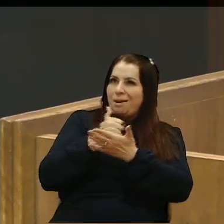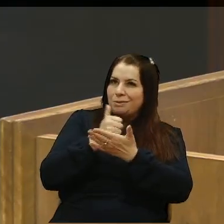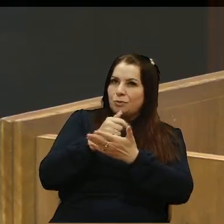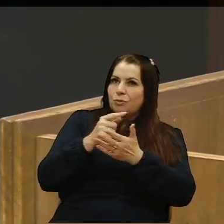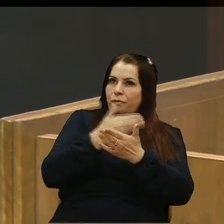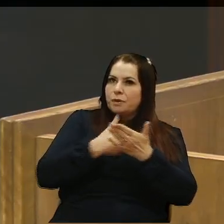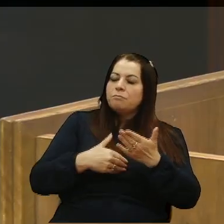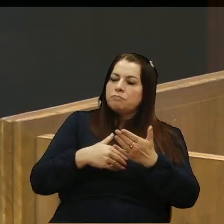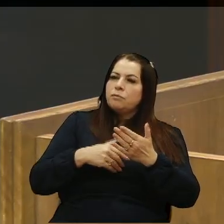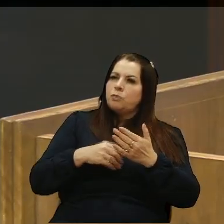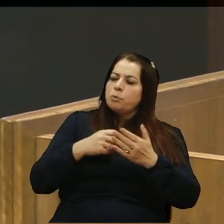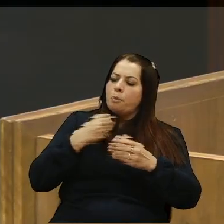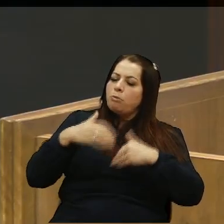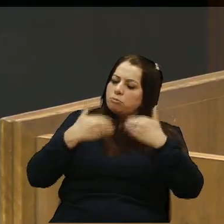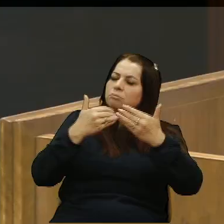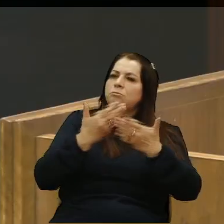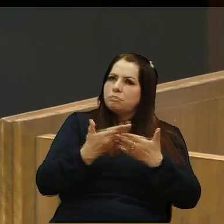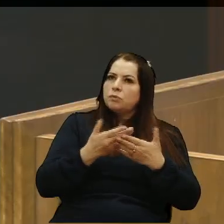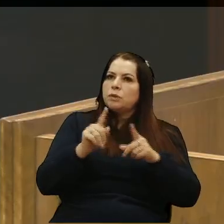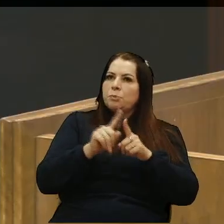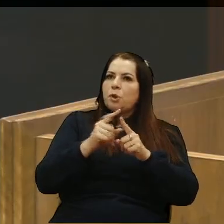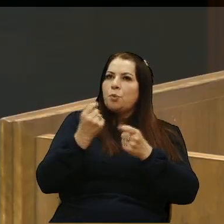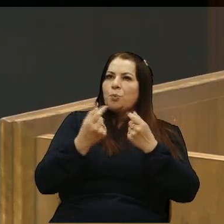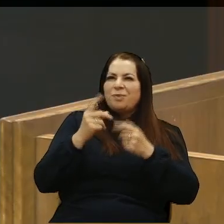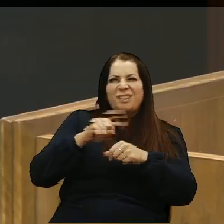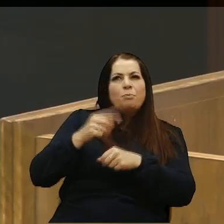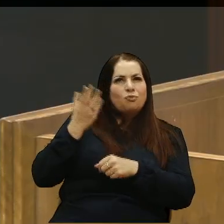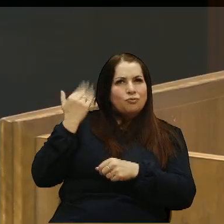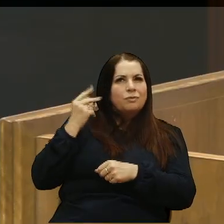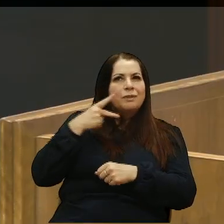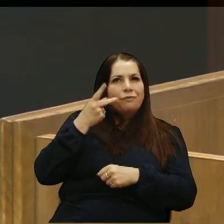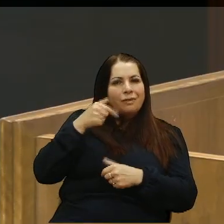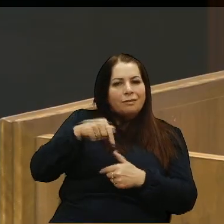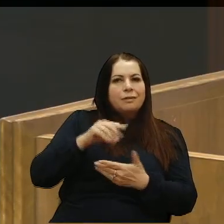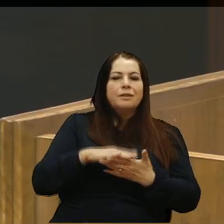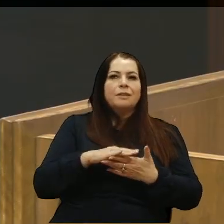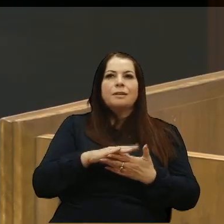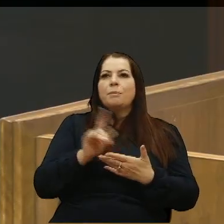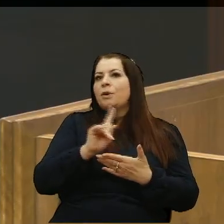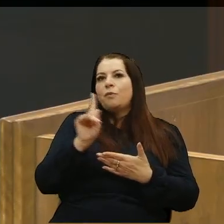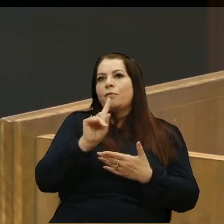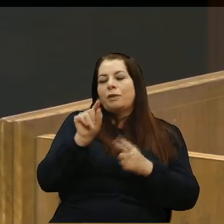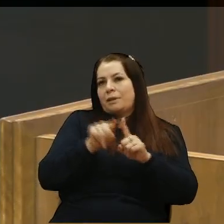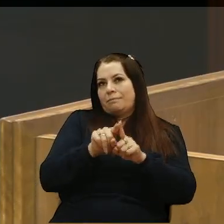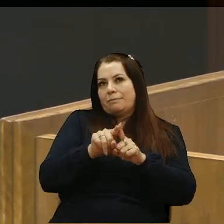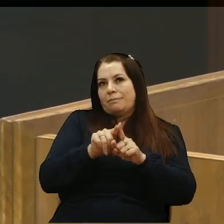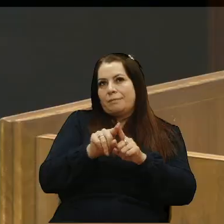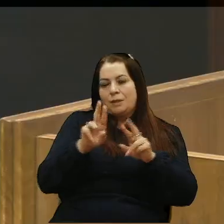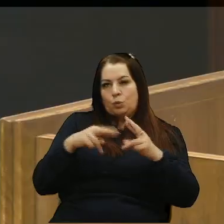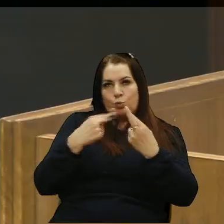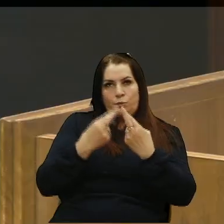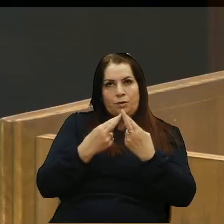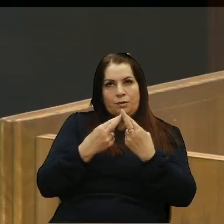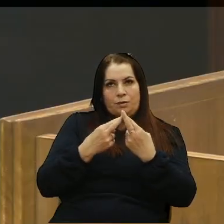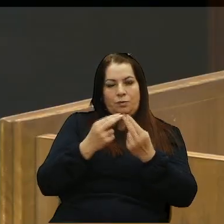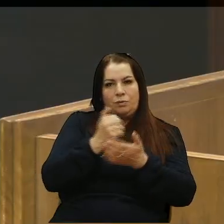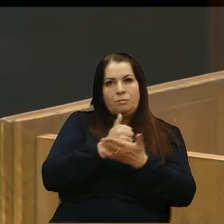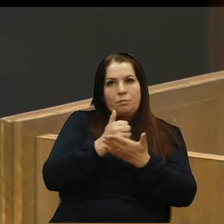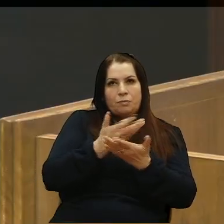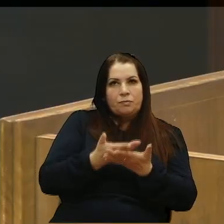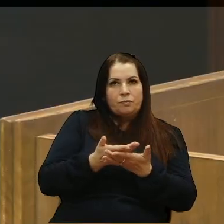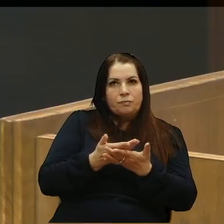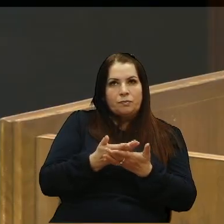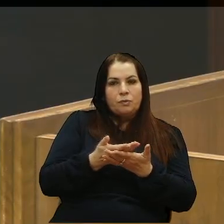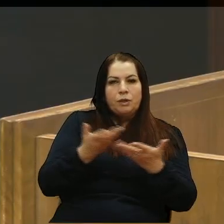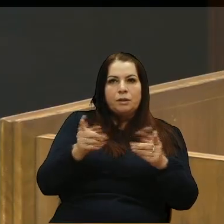muito produtiva, e que há algum tempo eu já queria vir falar aqui, mas não vou entrar no caso da reunião que nós tivemos da base,